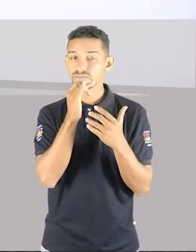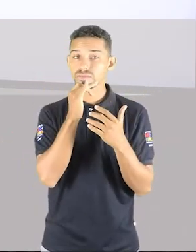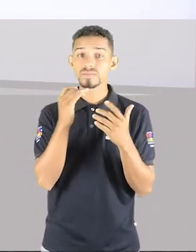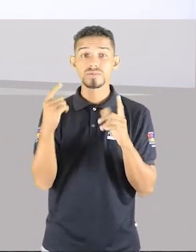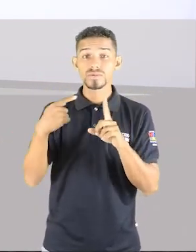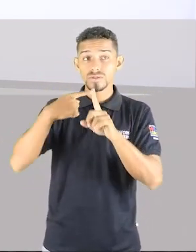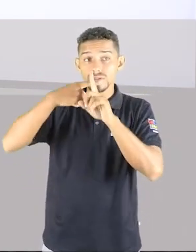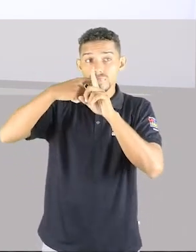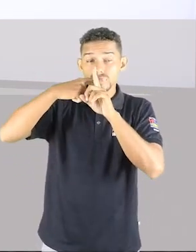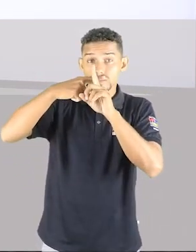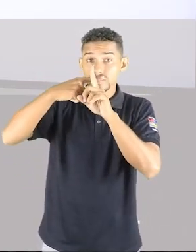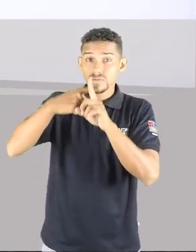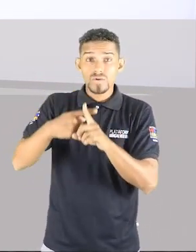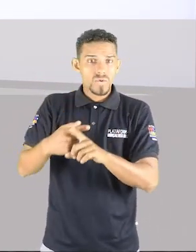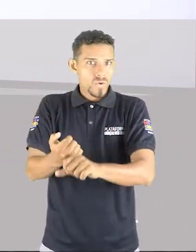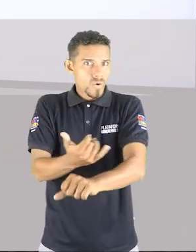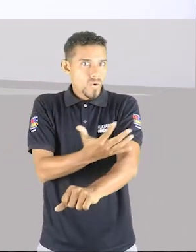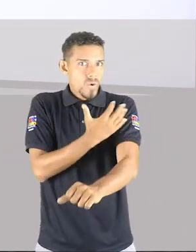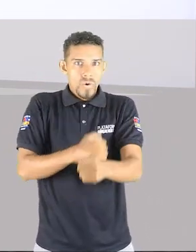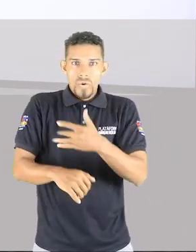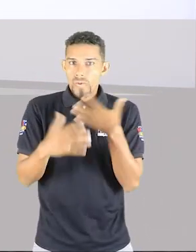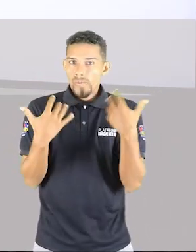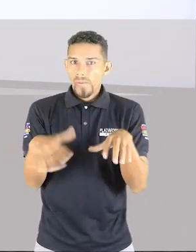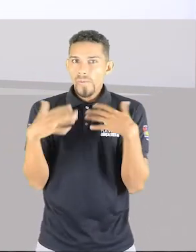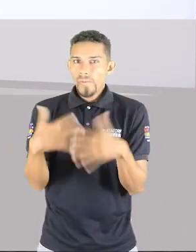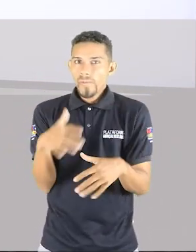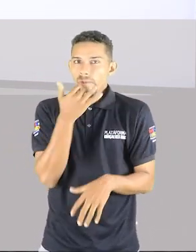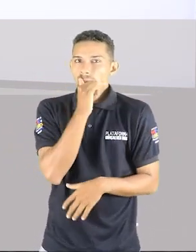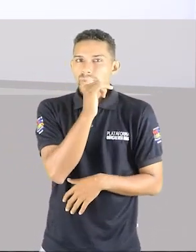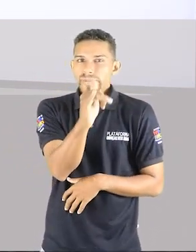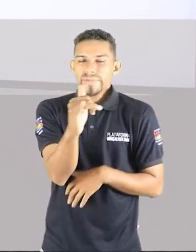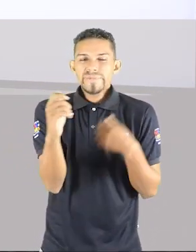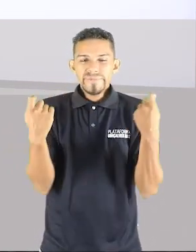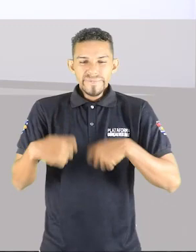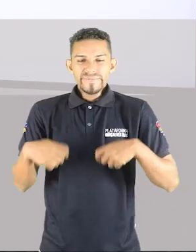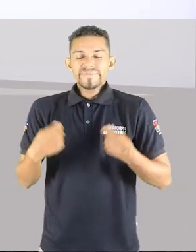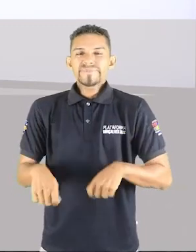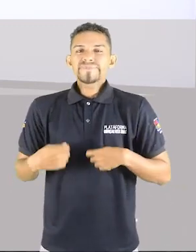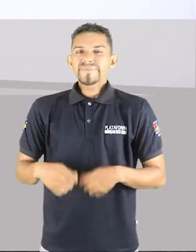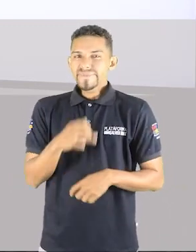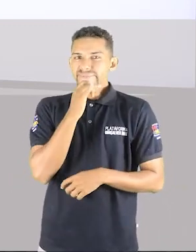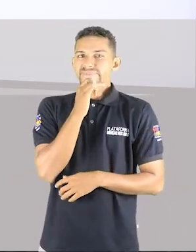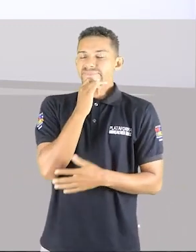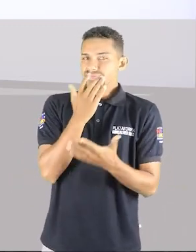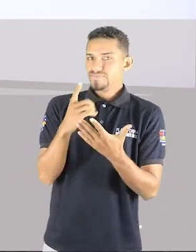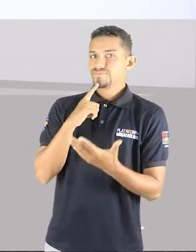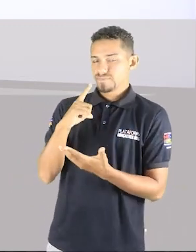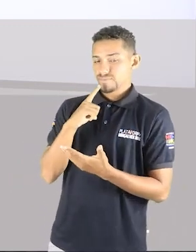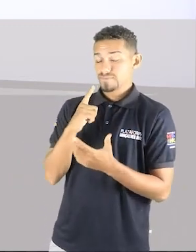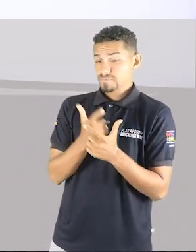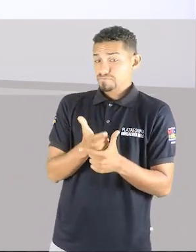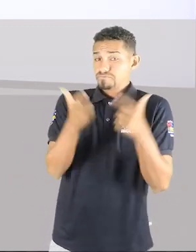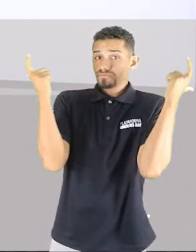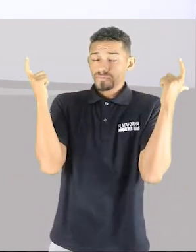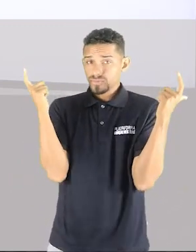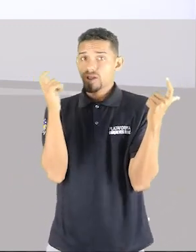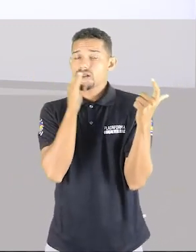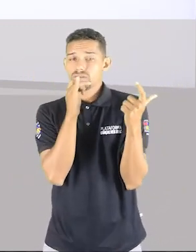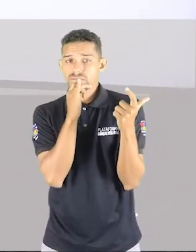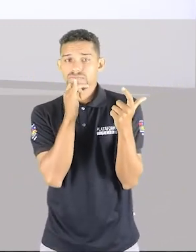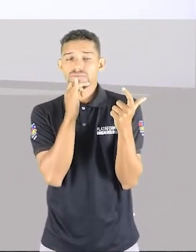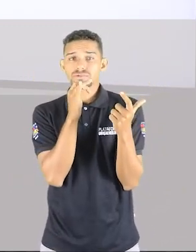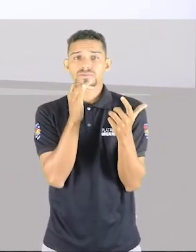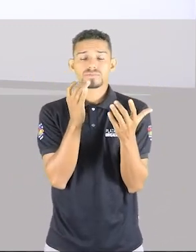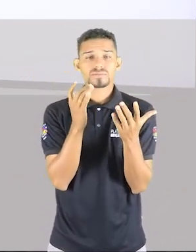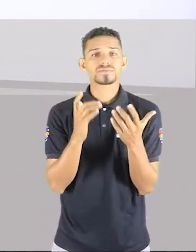sai cheio de energia sa positivo de energia maior potencial maior capacidade